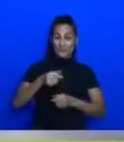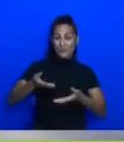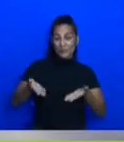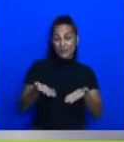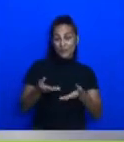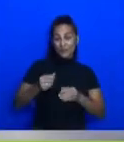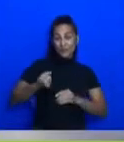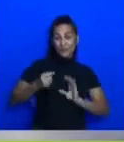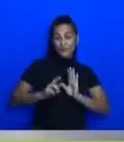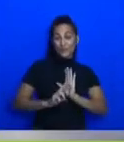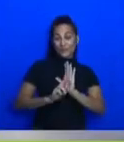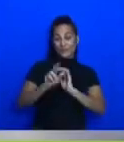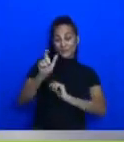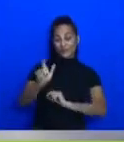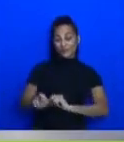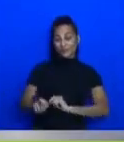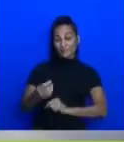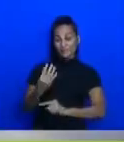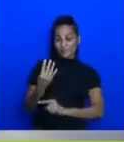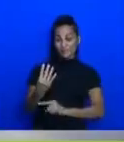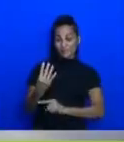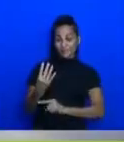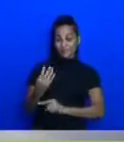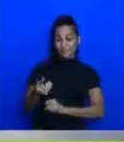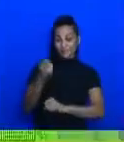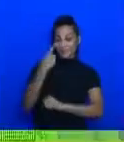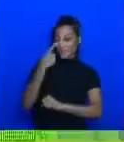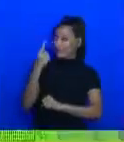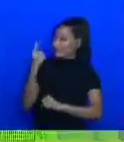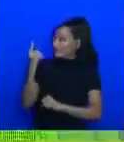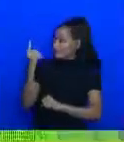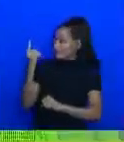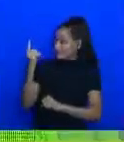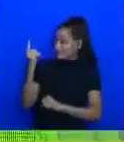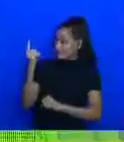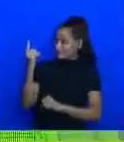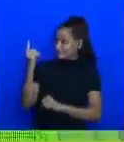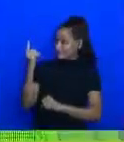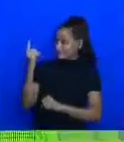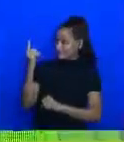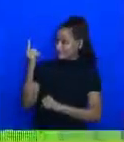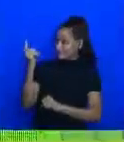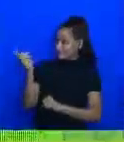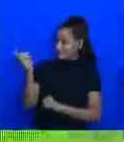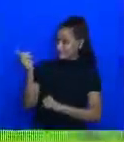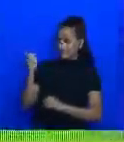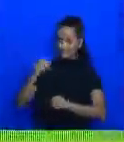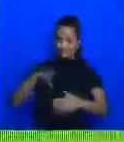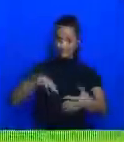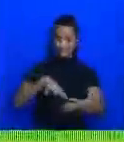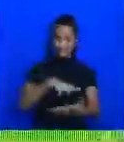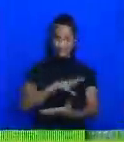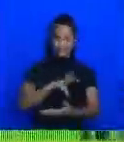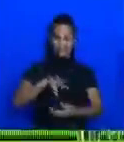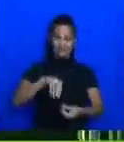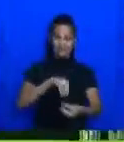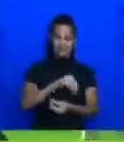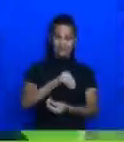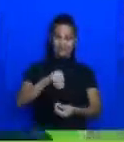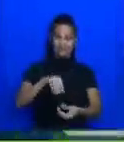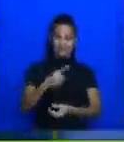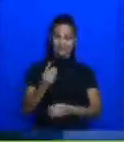Sortearemos agora o número correspondente à coluna número 4. Bola posicionada, valendo. Globo